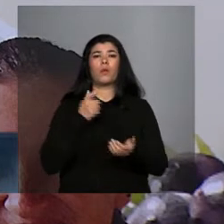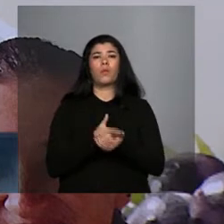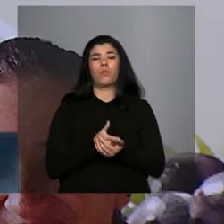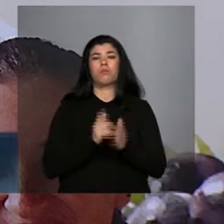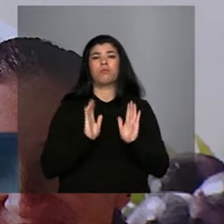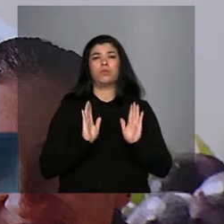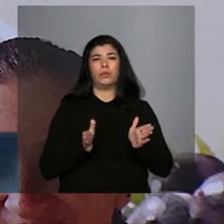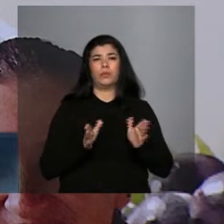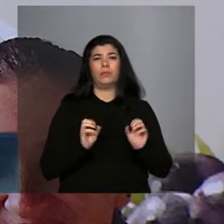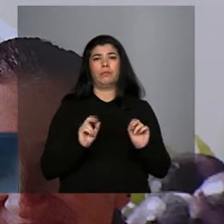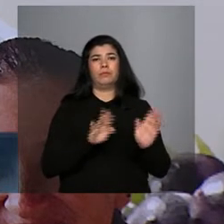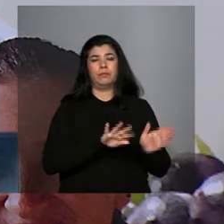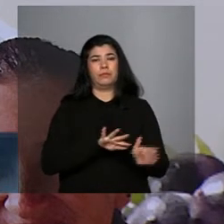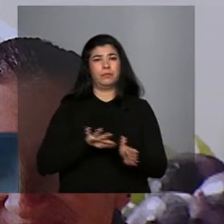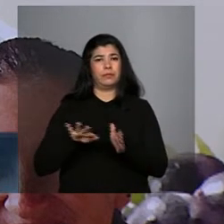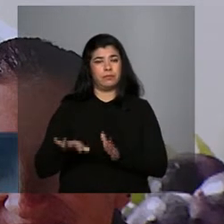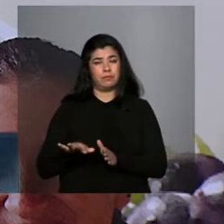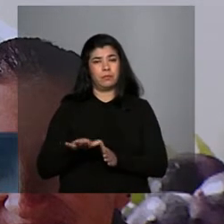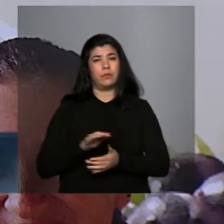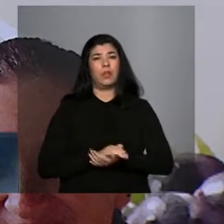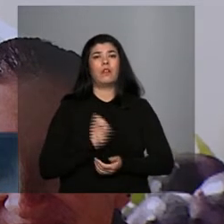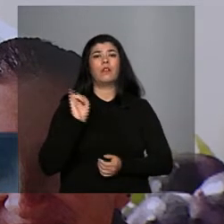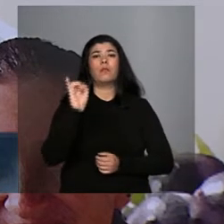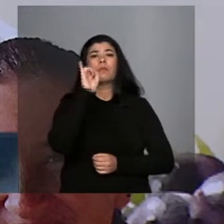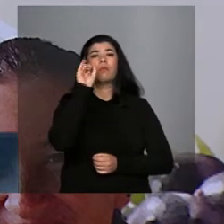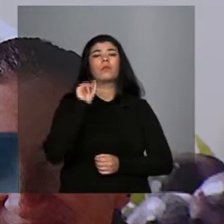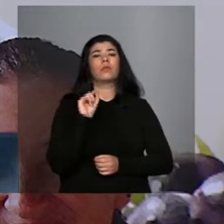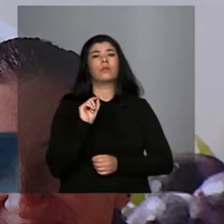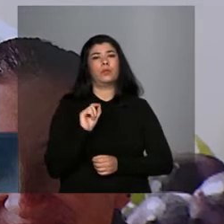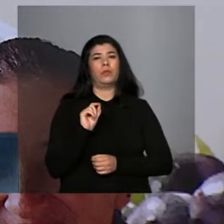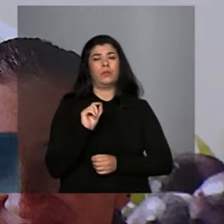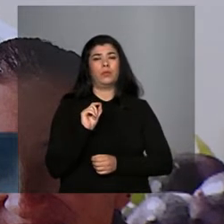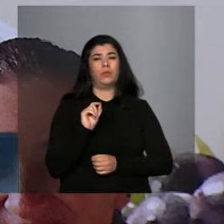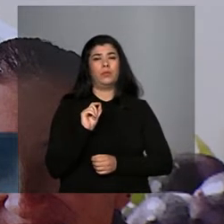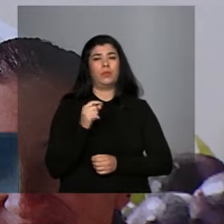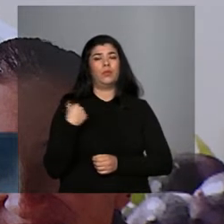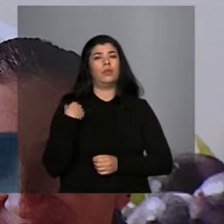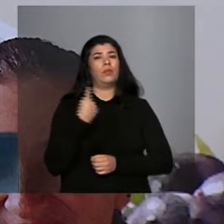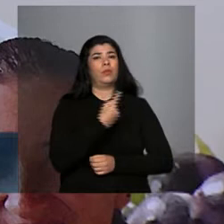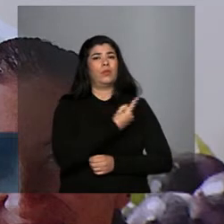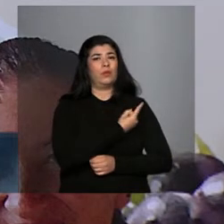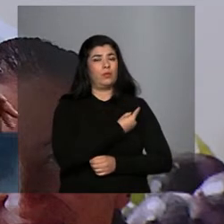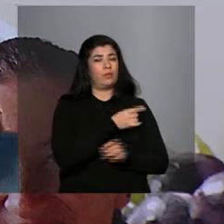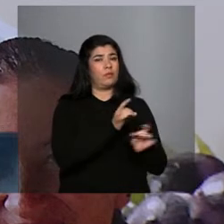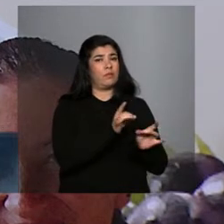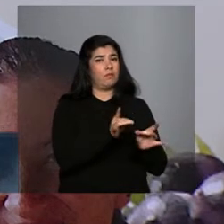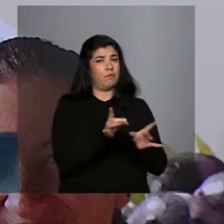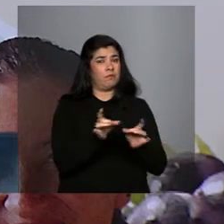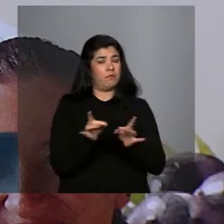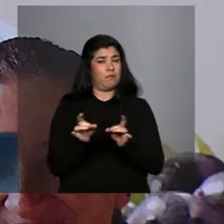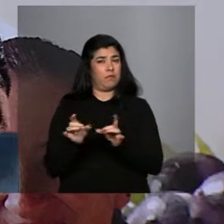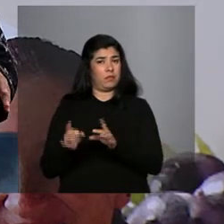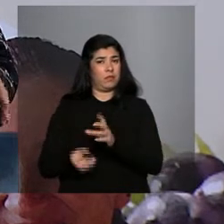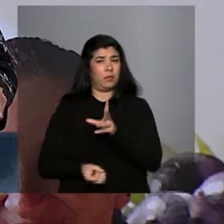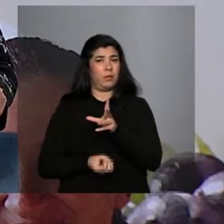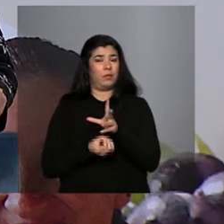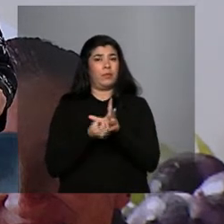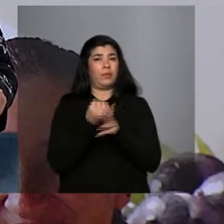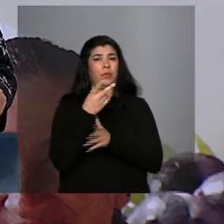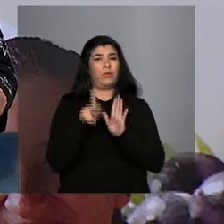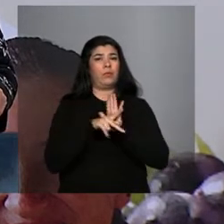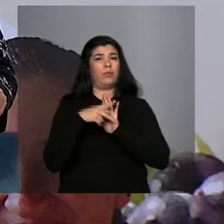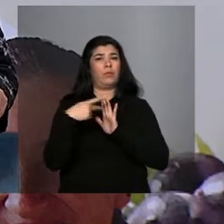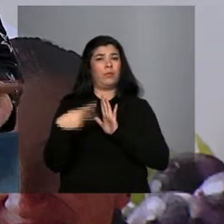E é muito importante para a venda dos produtos da